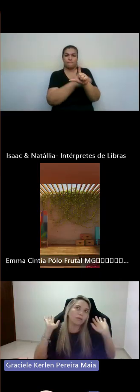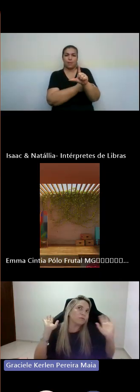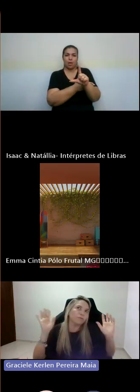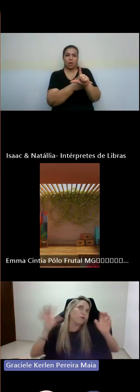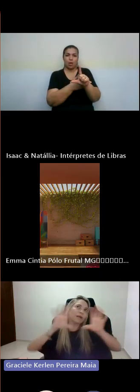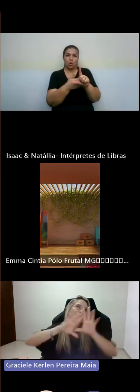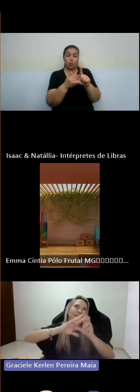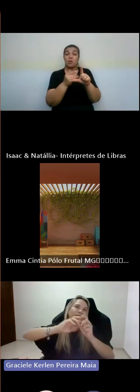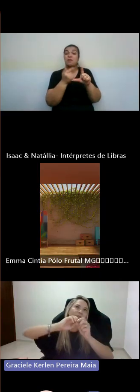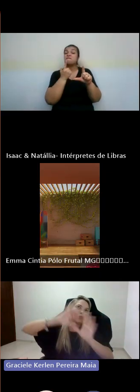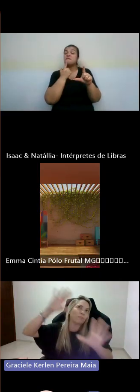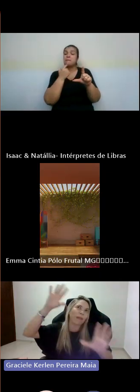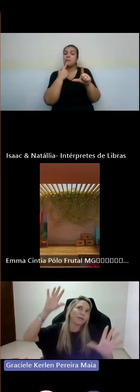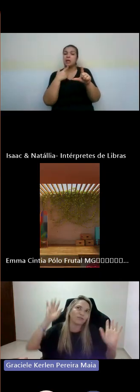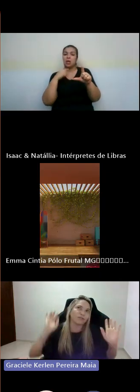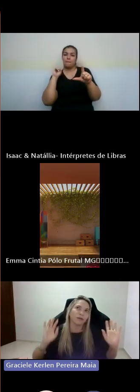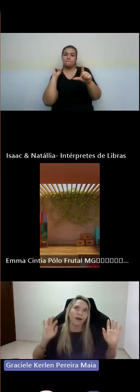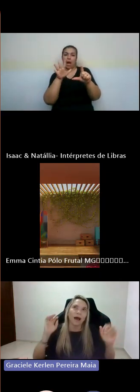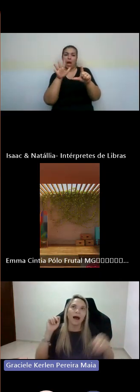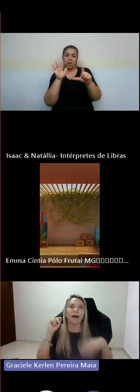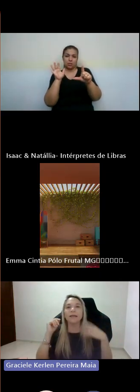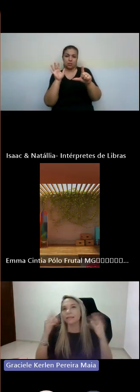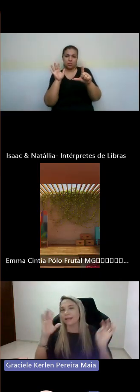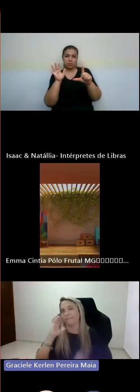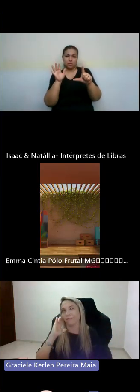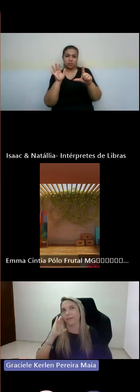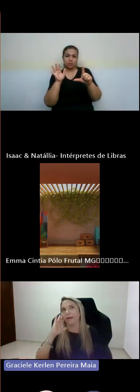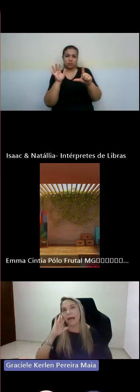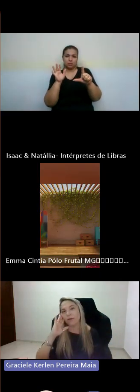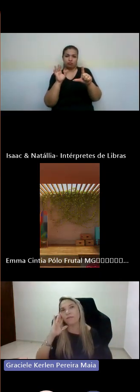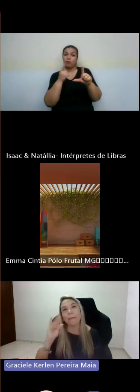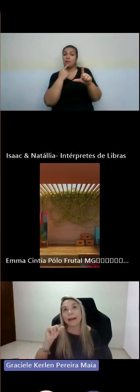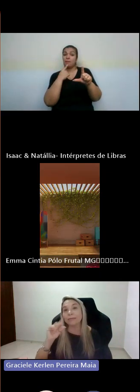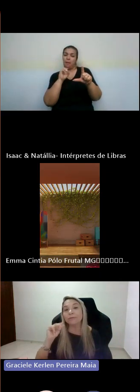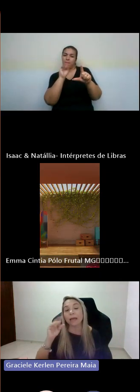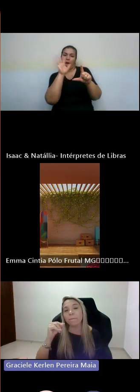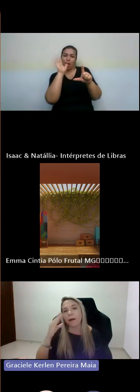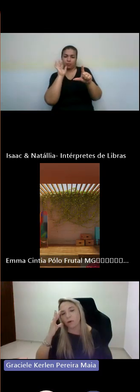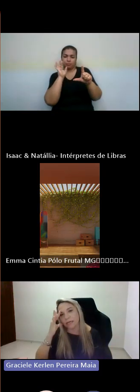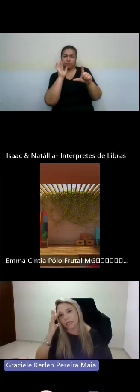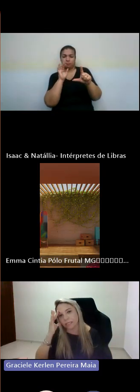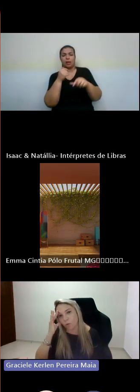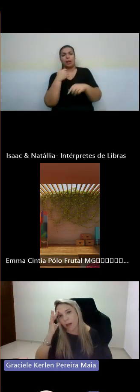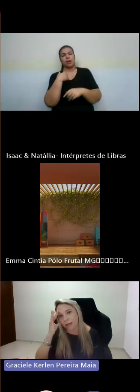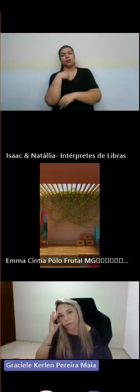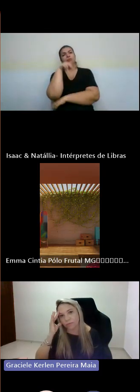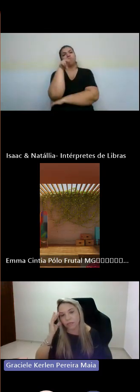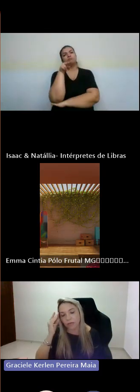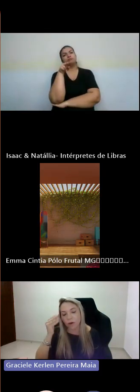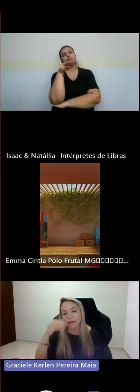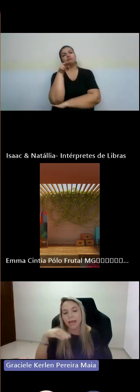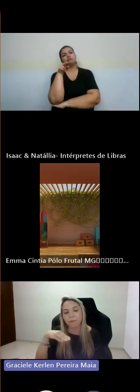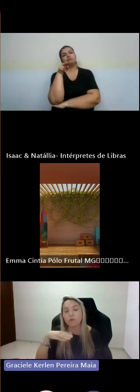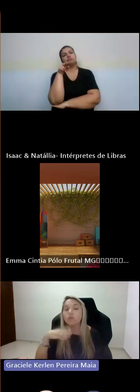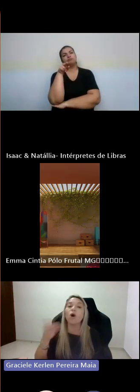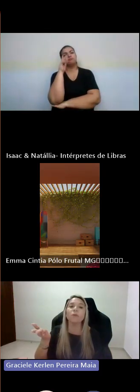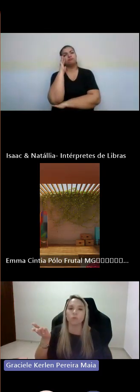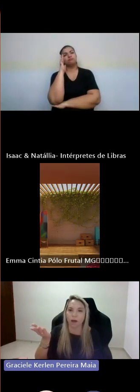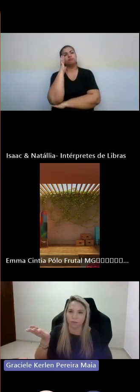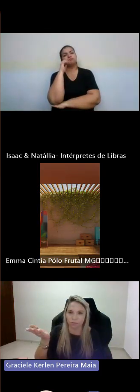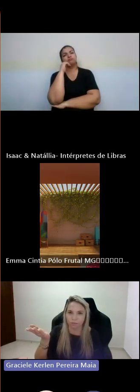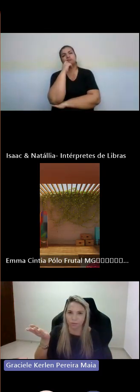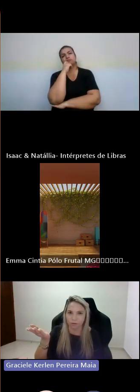no quadro, ficou lá assim, tipo um splash. Aí tá. Aí eu fiquei parado um tempão olhando esse quadro e eu olhei para o